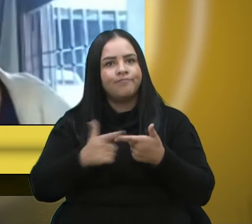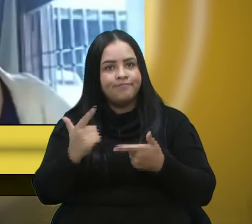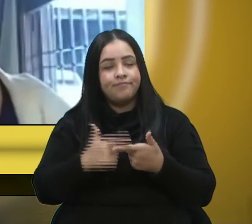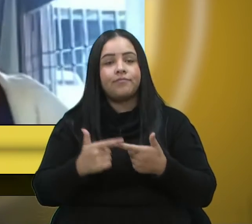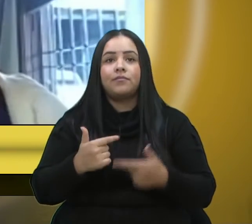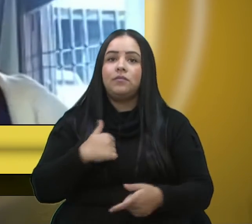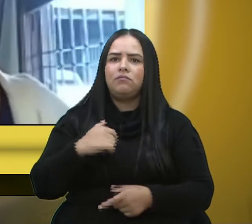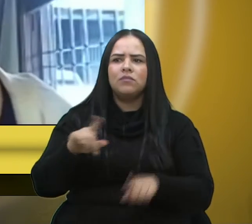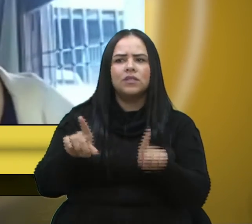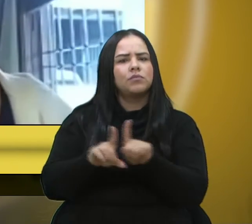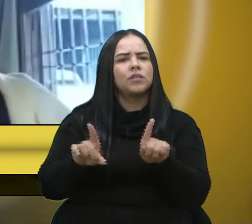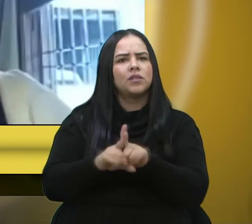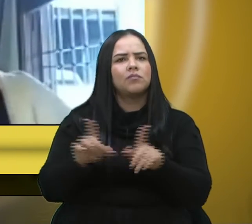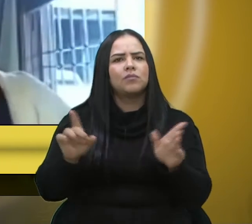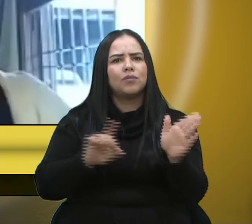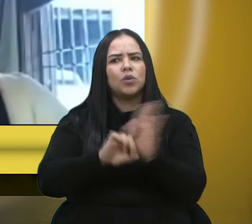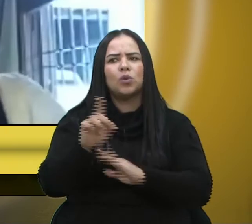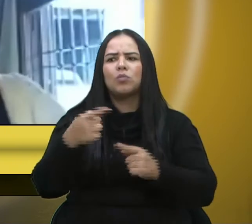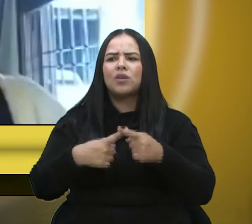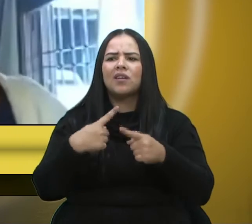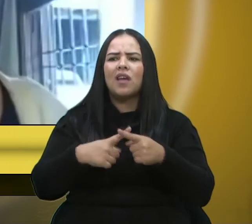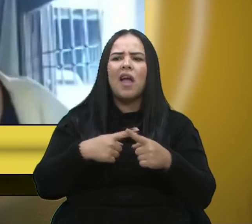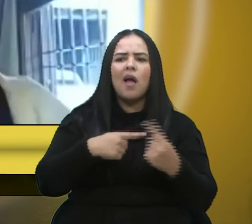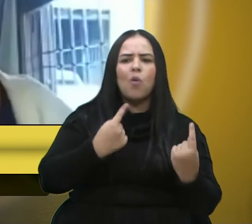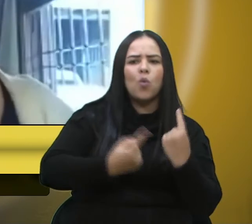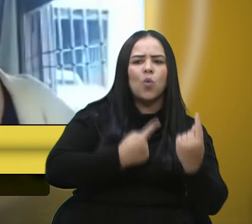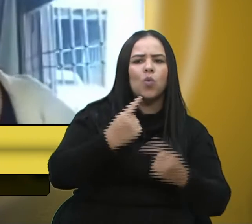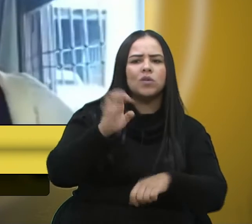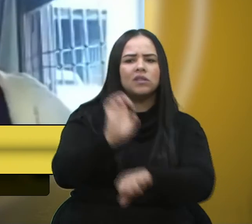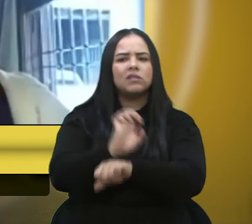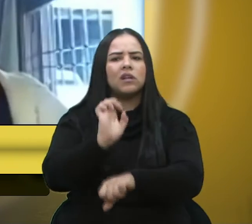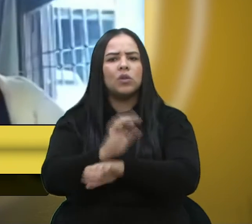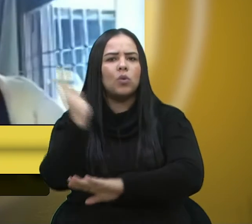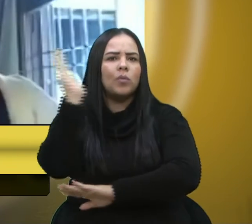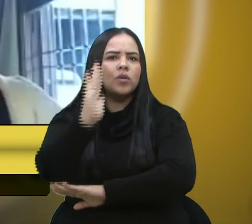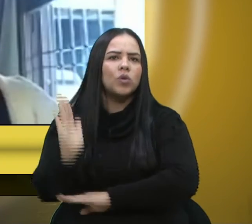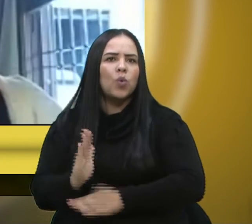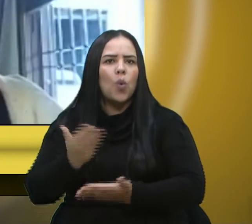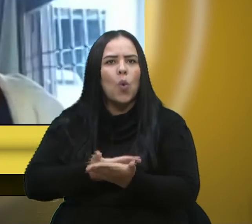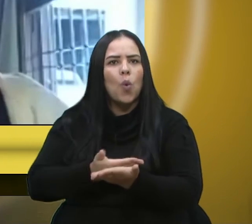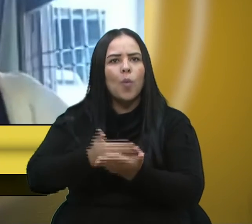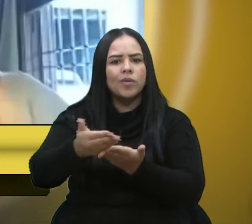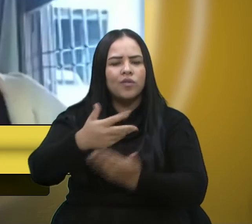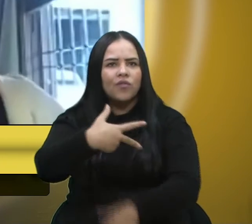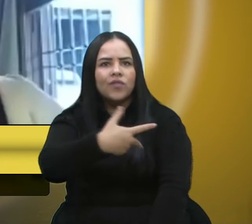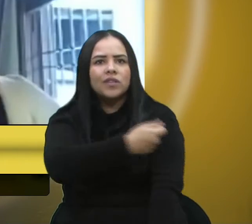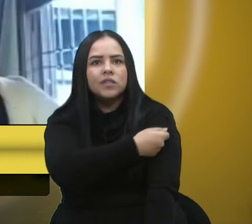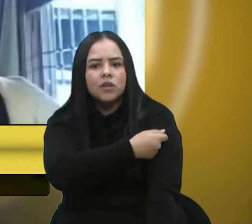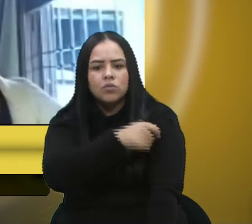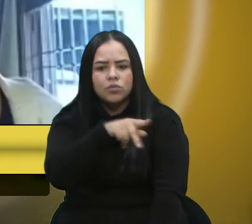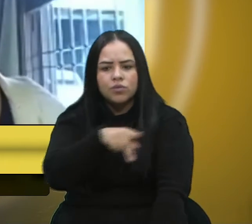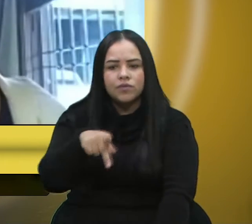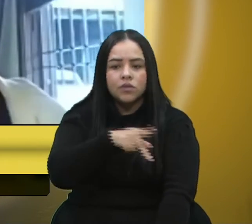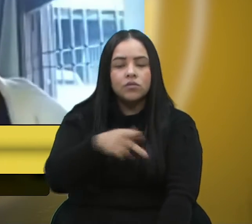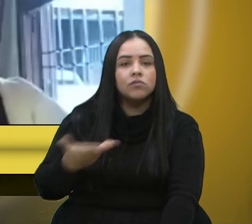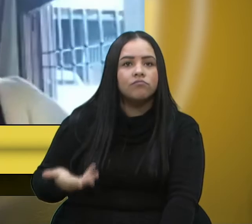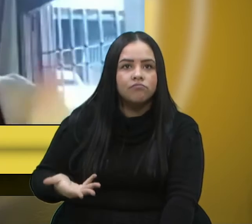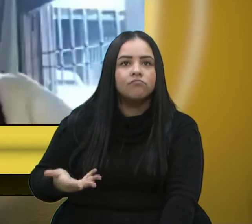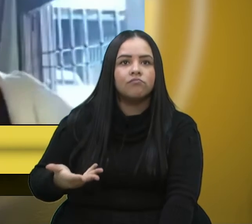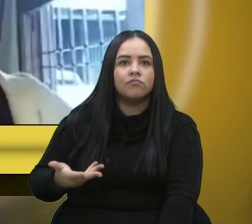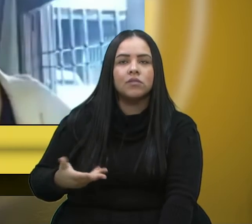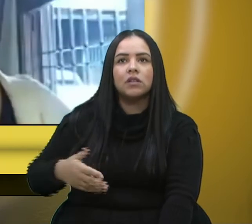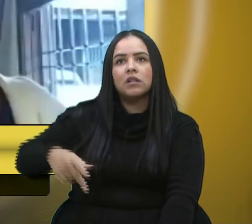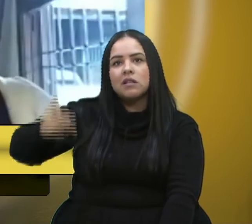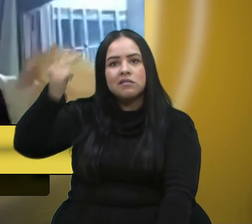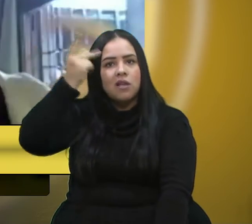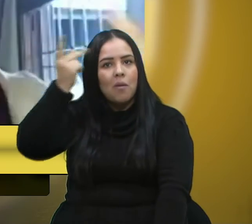também me questiono por que alguns estados no Brasil já se começou a vacinação de professores. Nós pegamos São